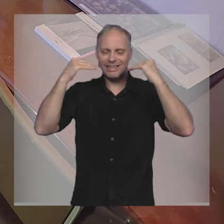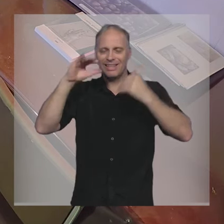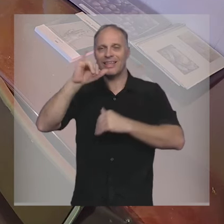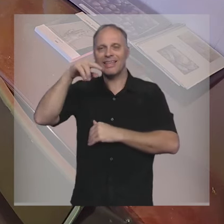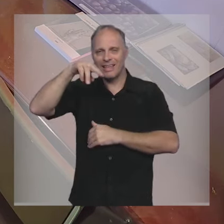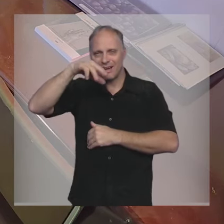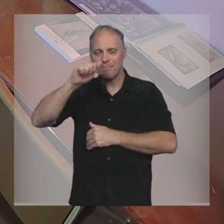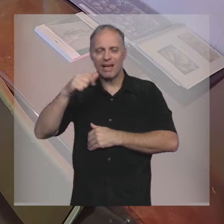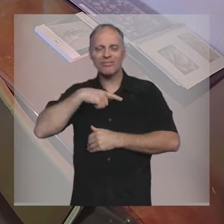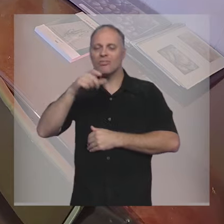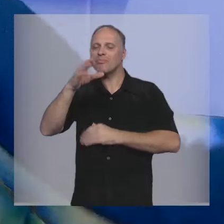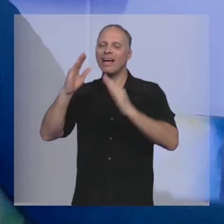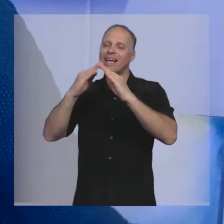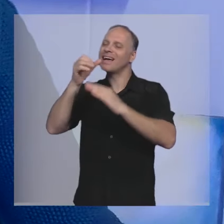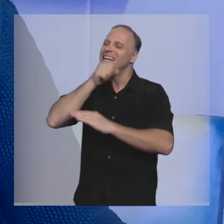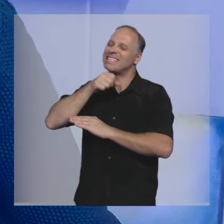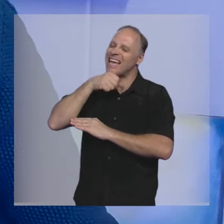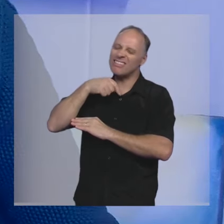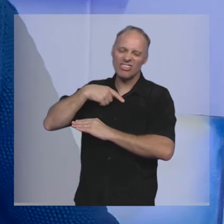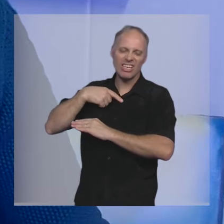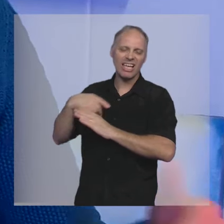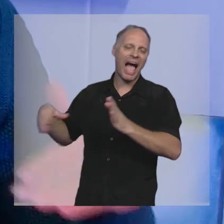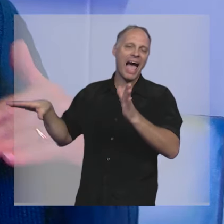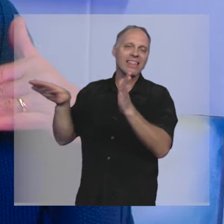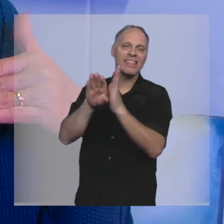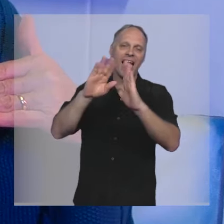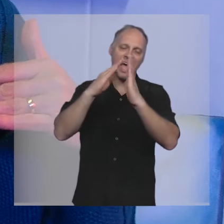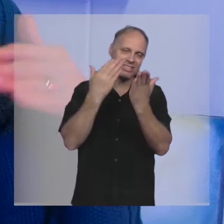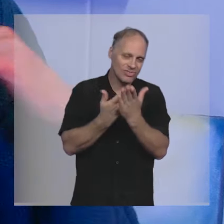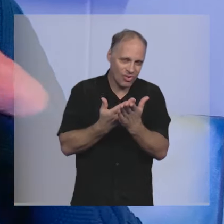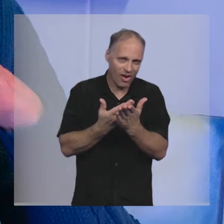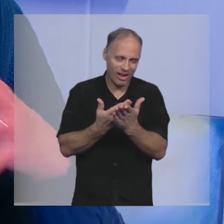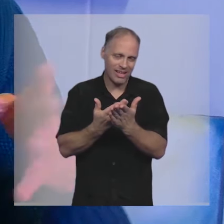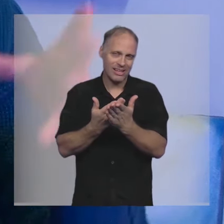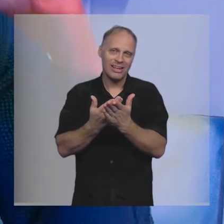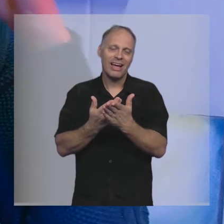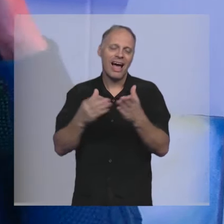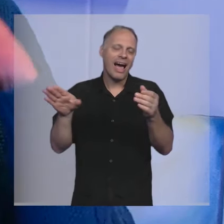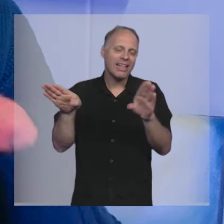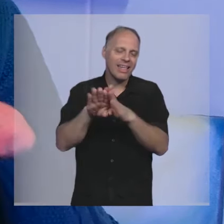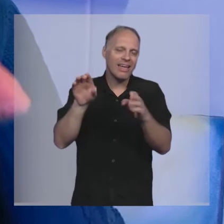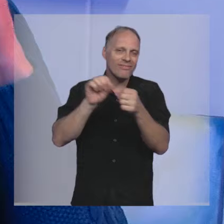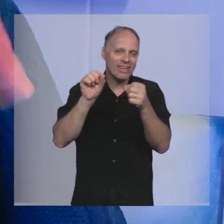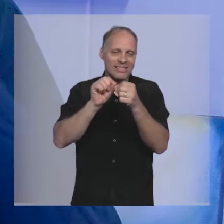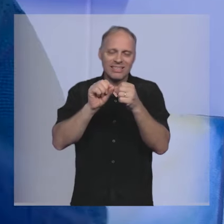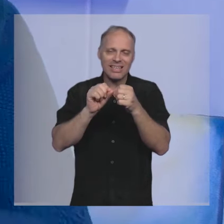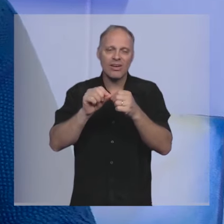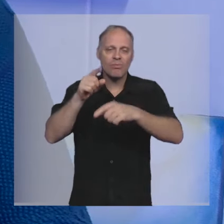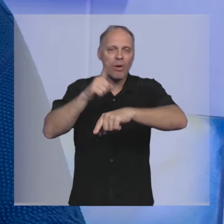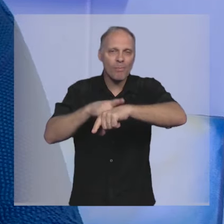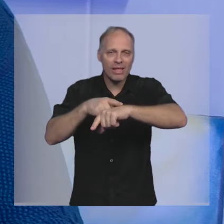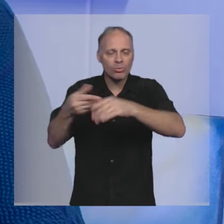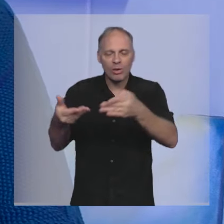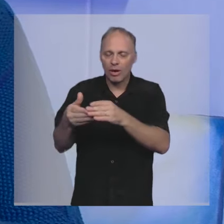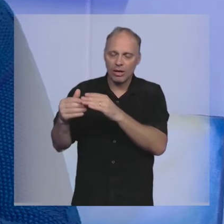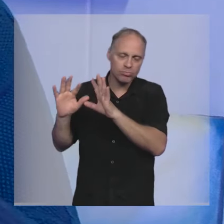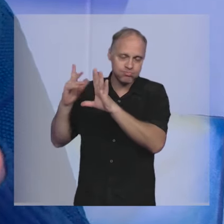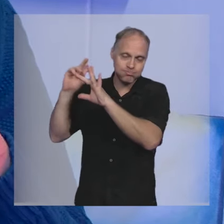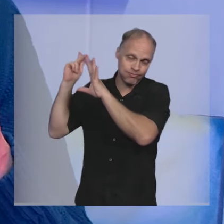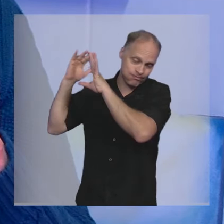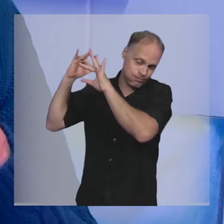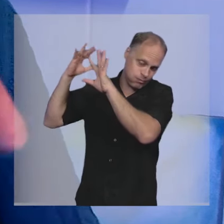Unicinos agora, antiga, né, até fazer até o momento